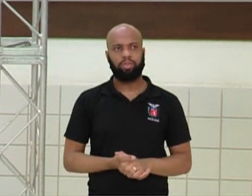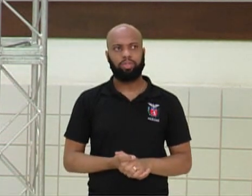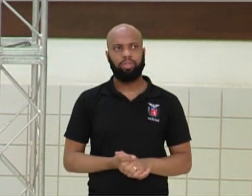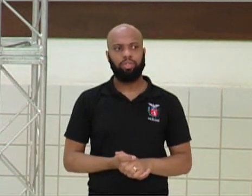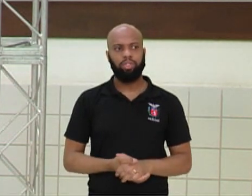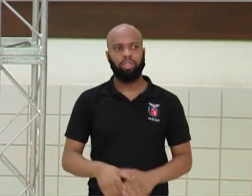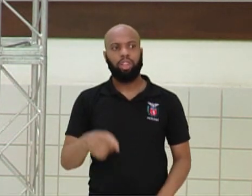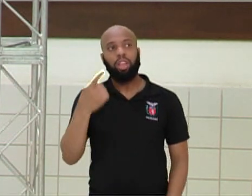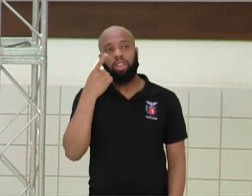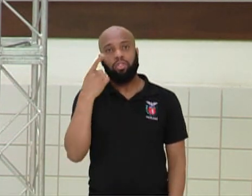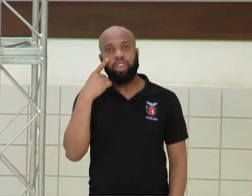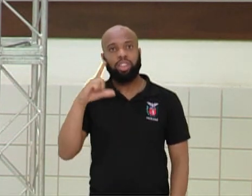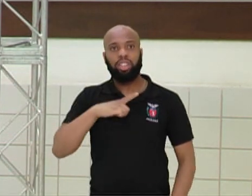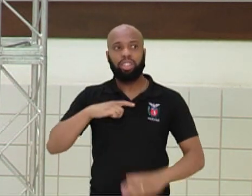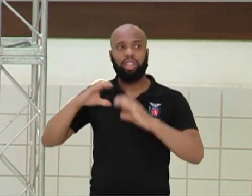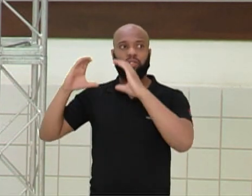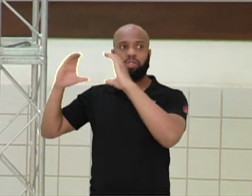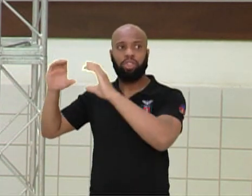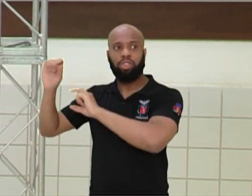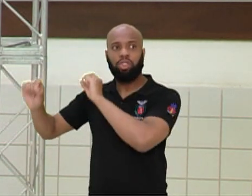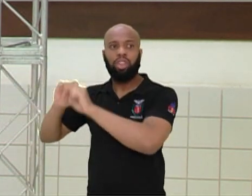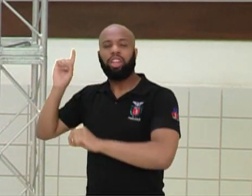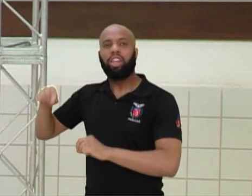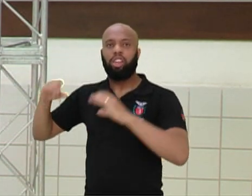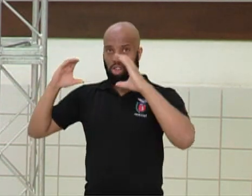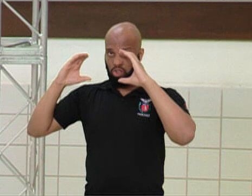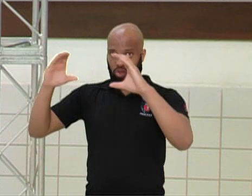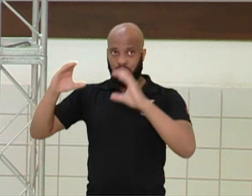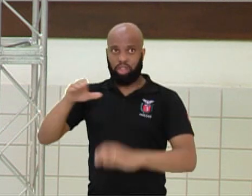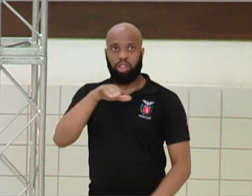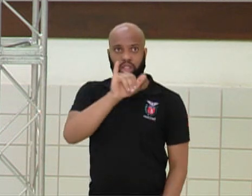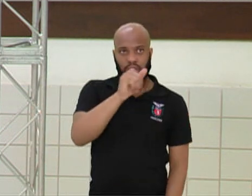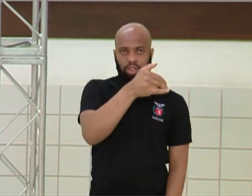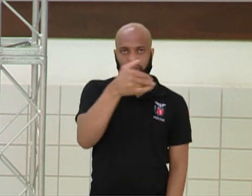Aqui, a nossa função, então, é a função y